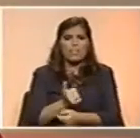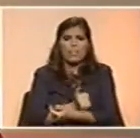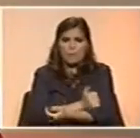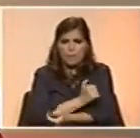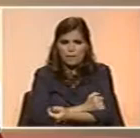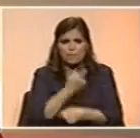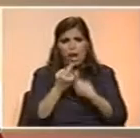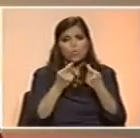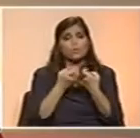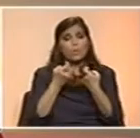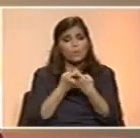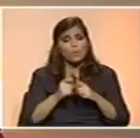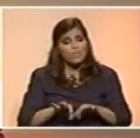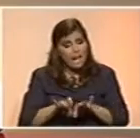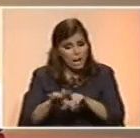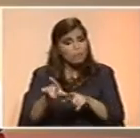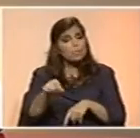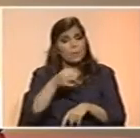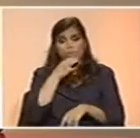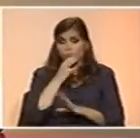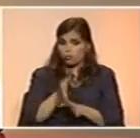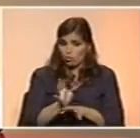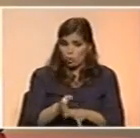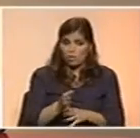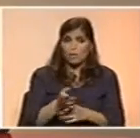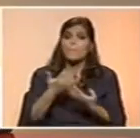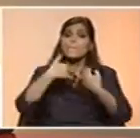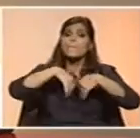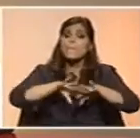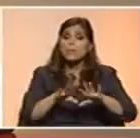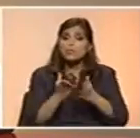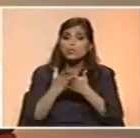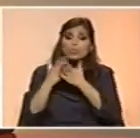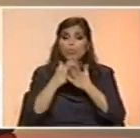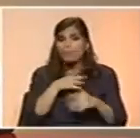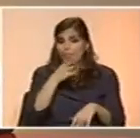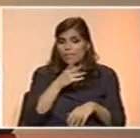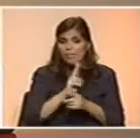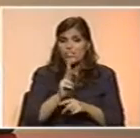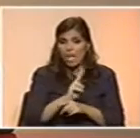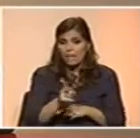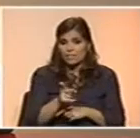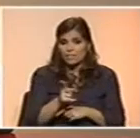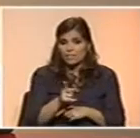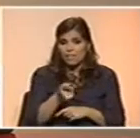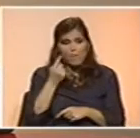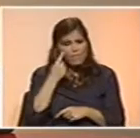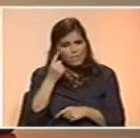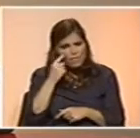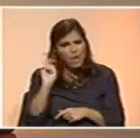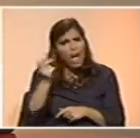alguns tipos de cancro, conforme já foi falado, no entanto, os estudos apontam que os vegetarianos não vivem